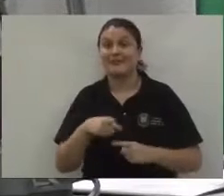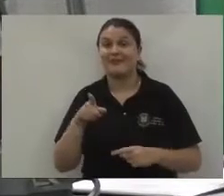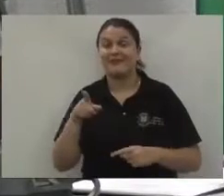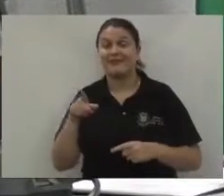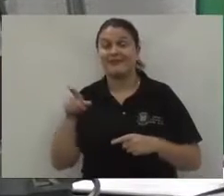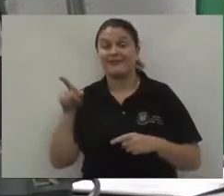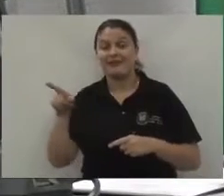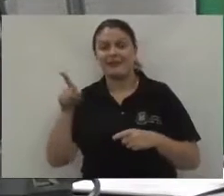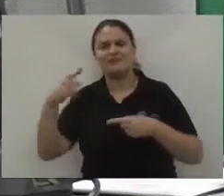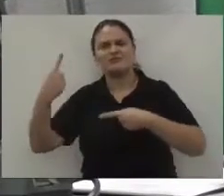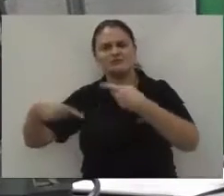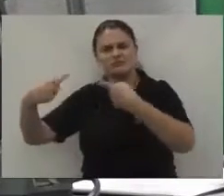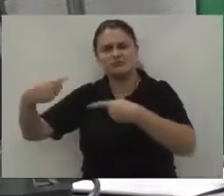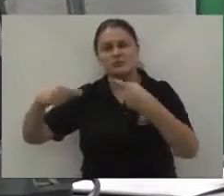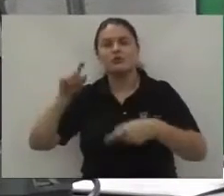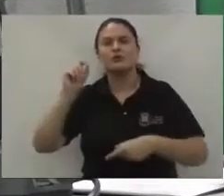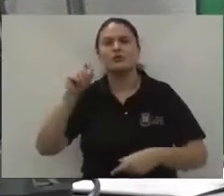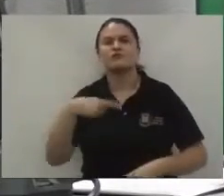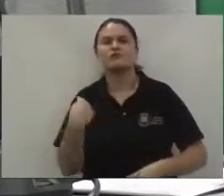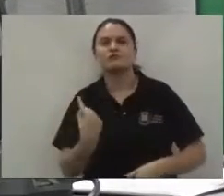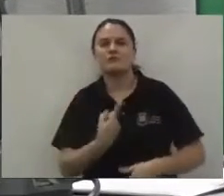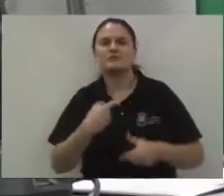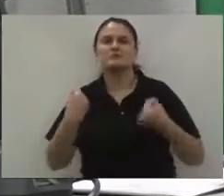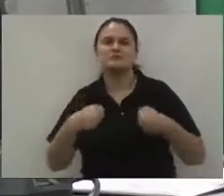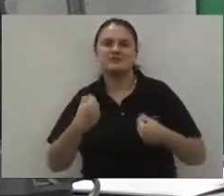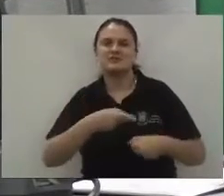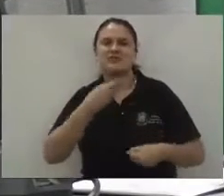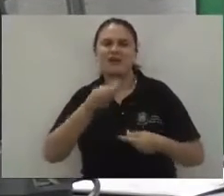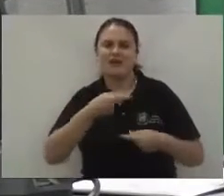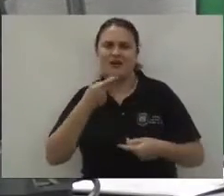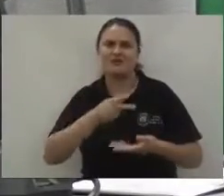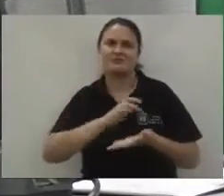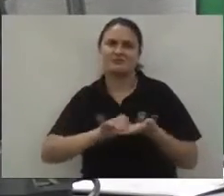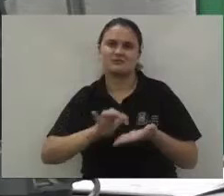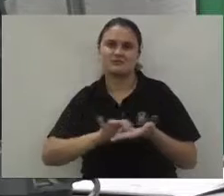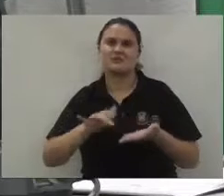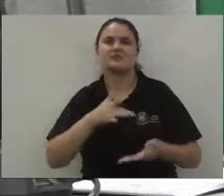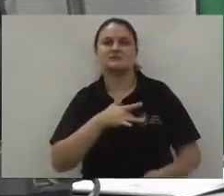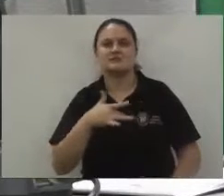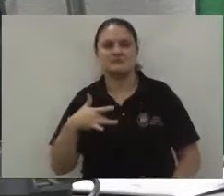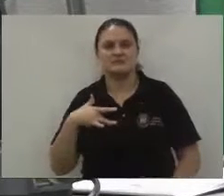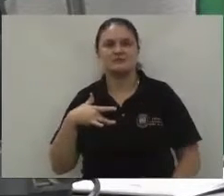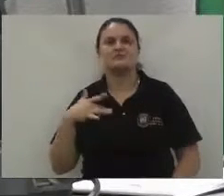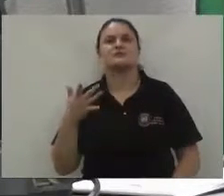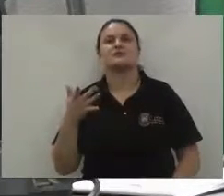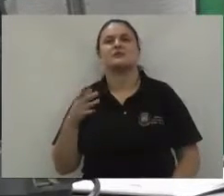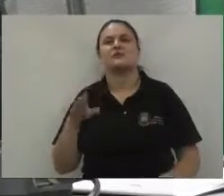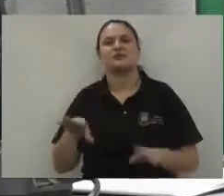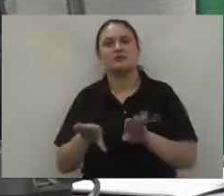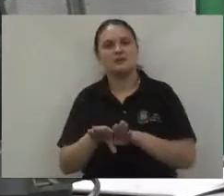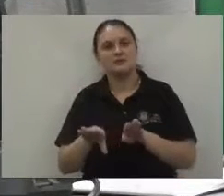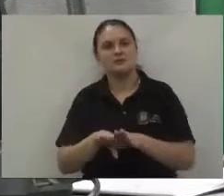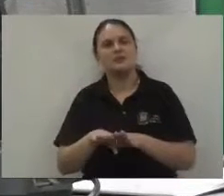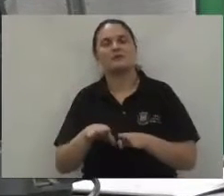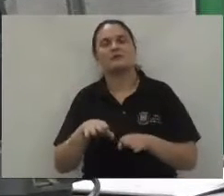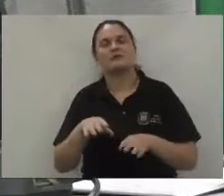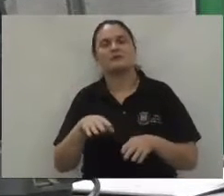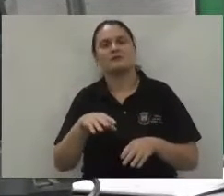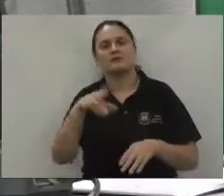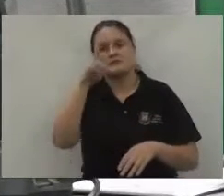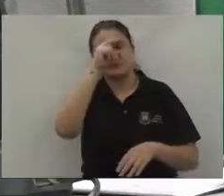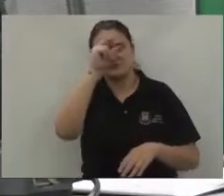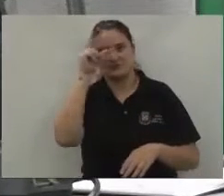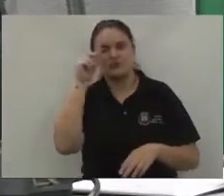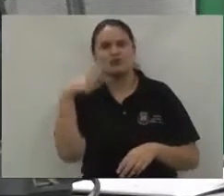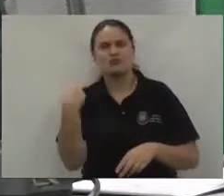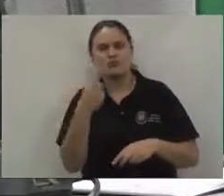aquilo que nós precisamos falar diretamente para a Secretaria de Saúde e também para o Executivo. Nós